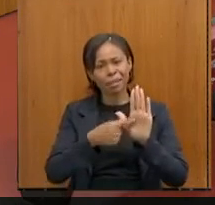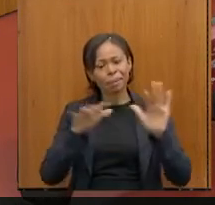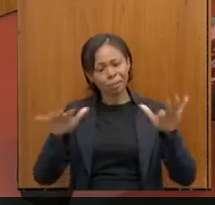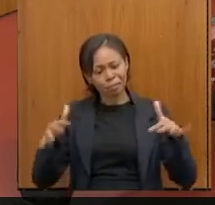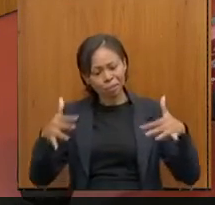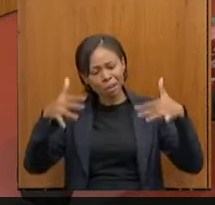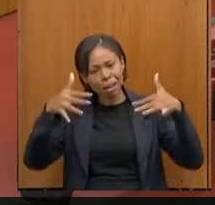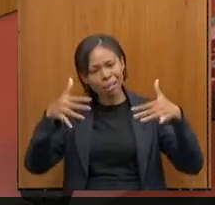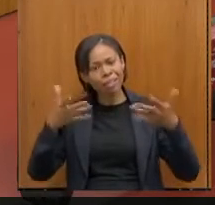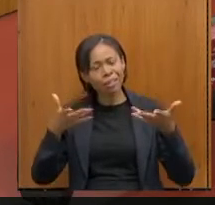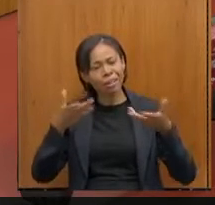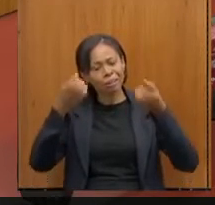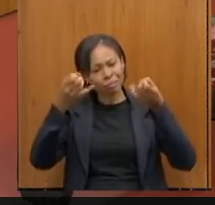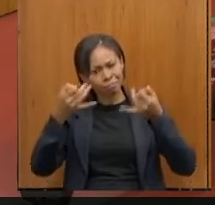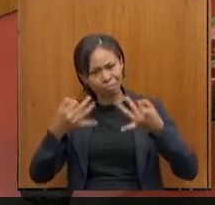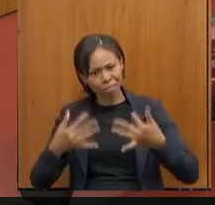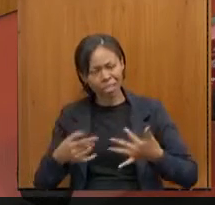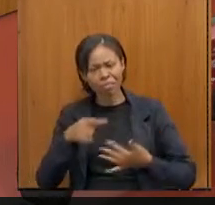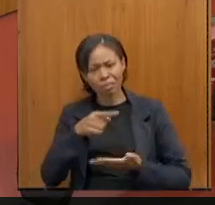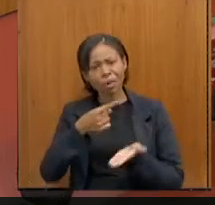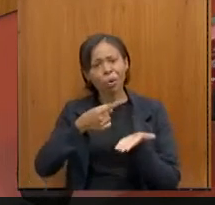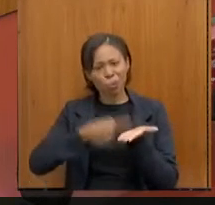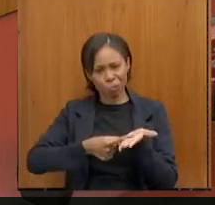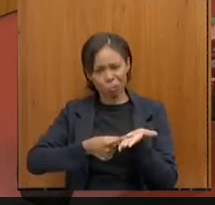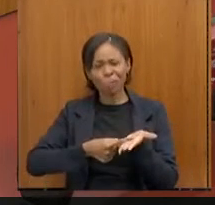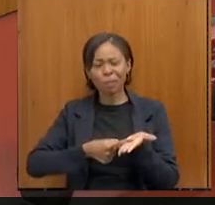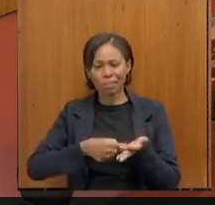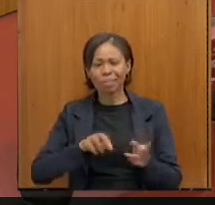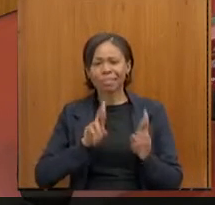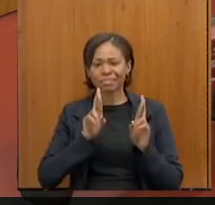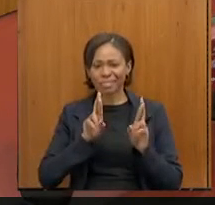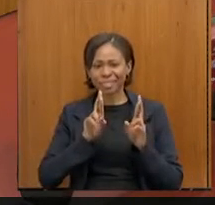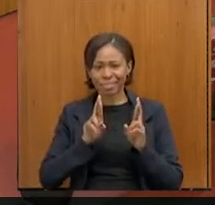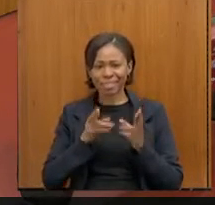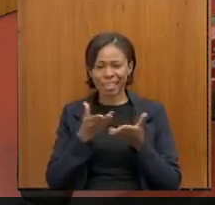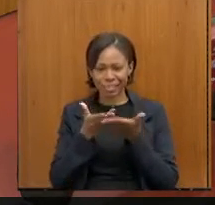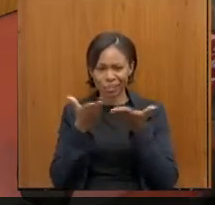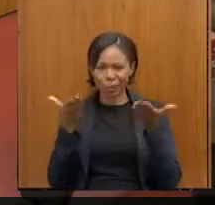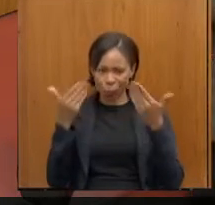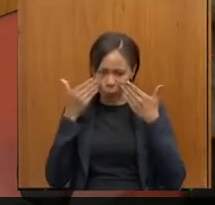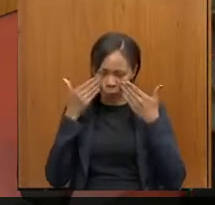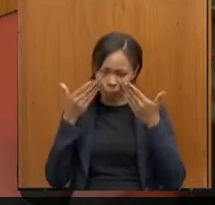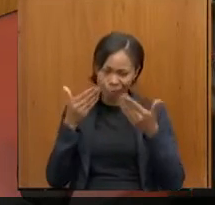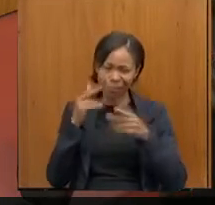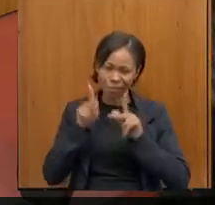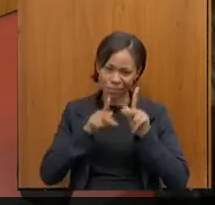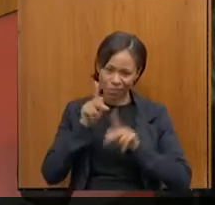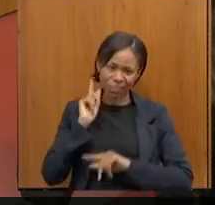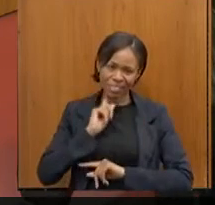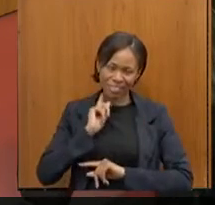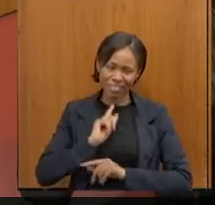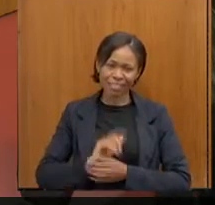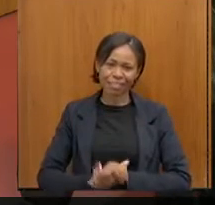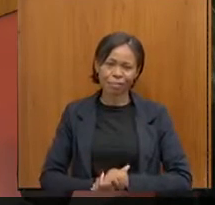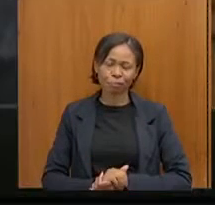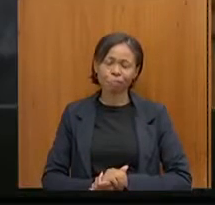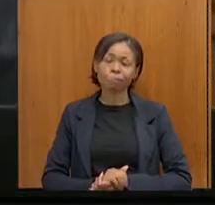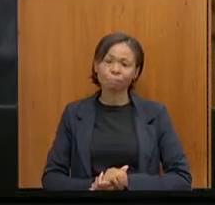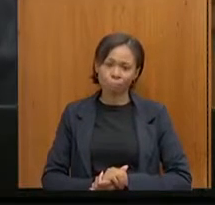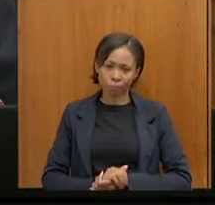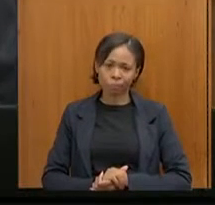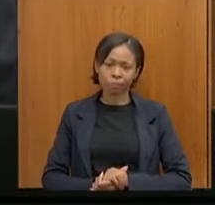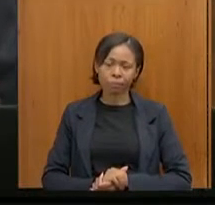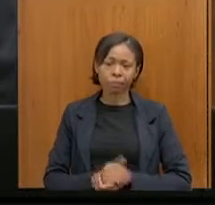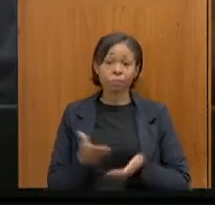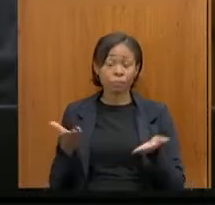também Demonstra o comprometimento desta pasta para compor Mineiro cumprimentar e registrar que